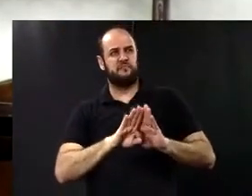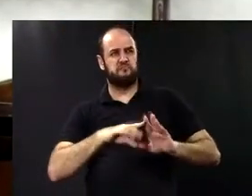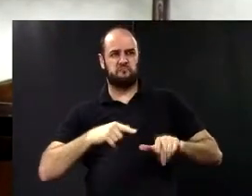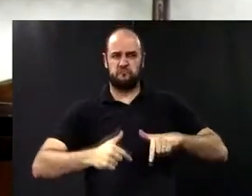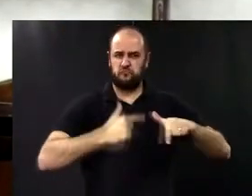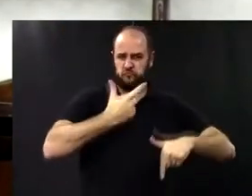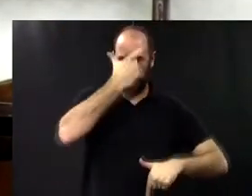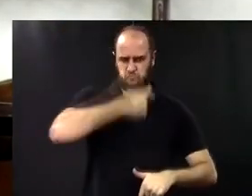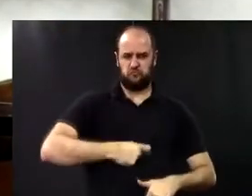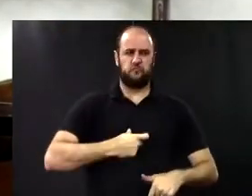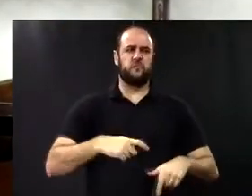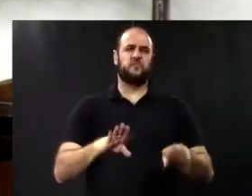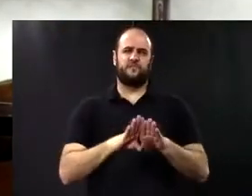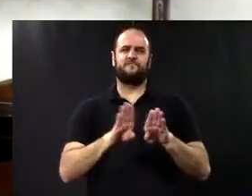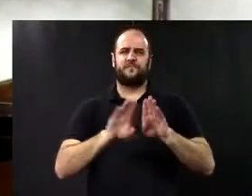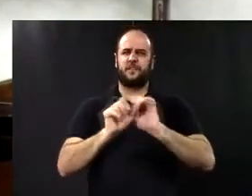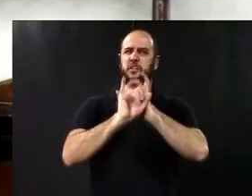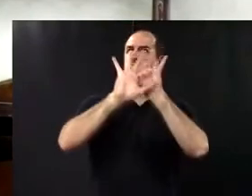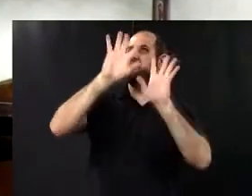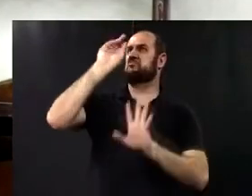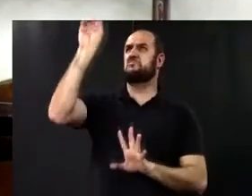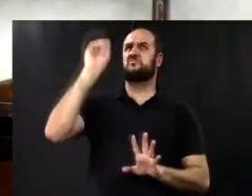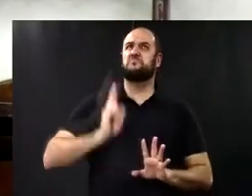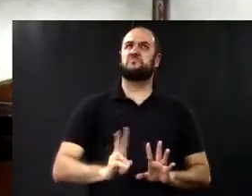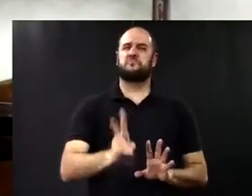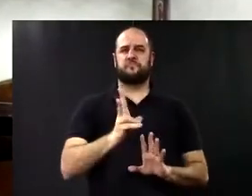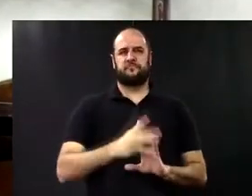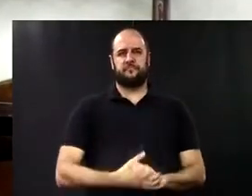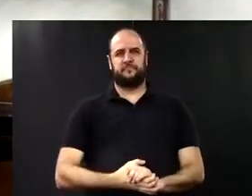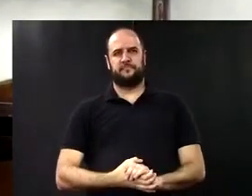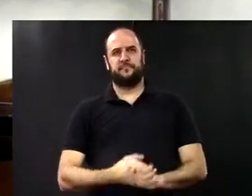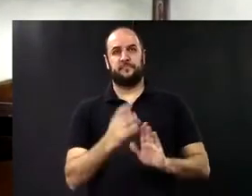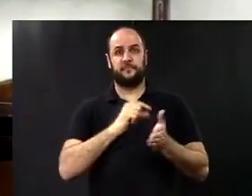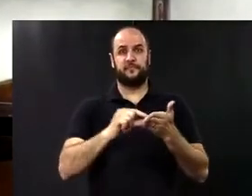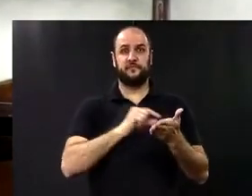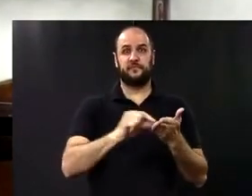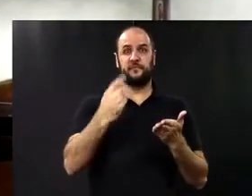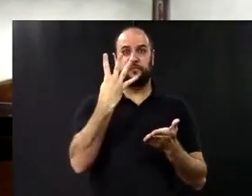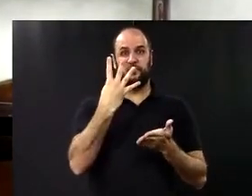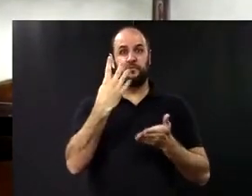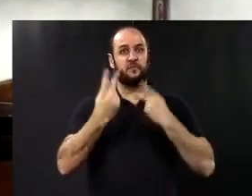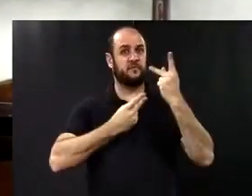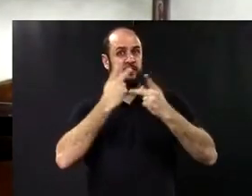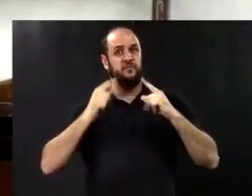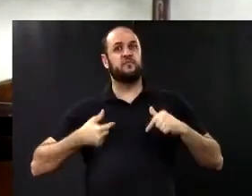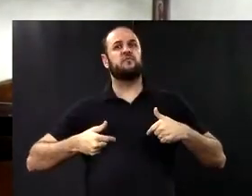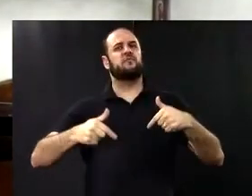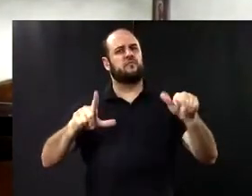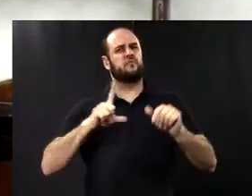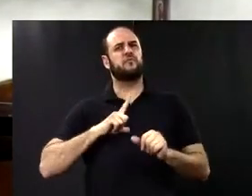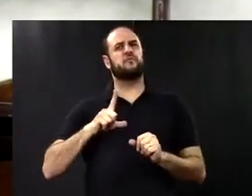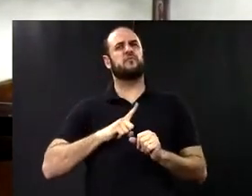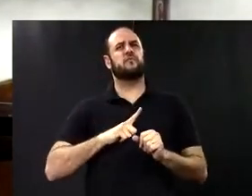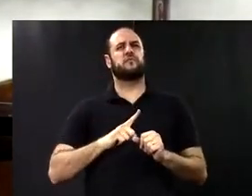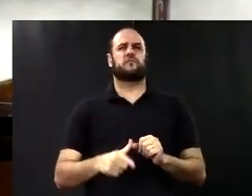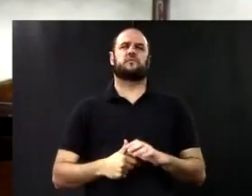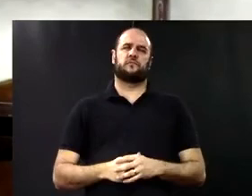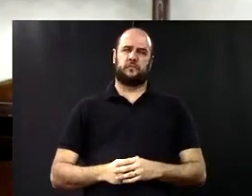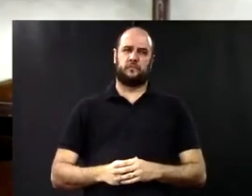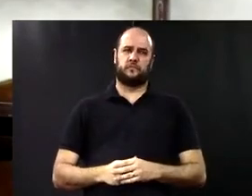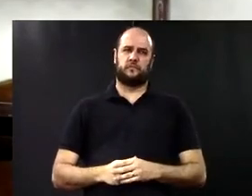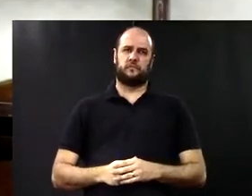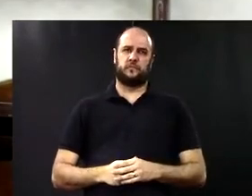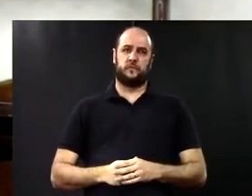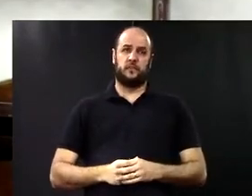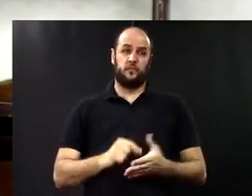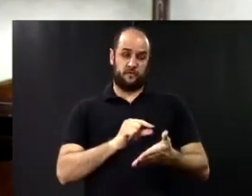também. Então o versículo 4 nos coloca diante dessa luta que travamos mesmo sendo regenerados. E